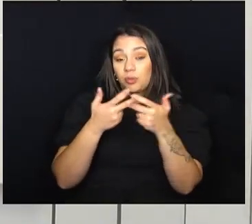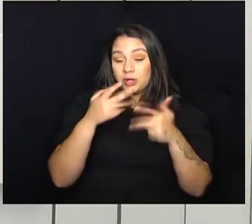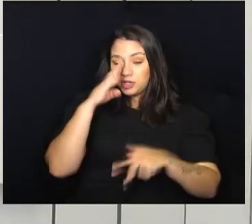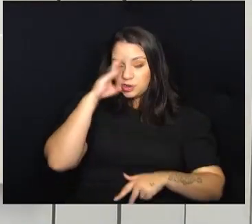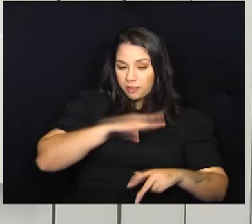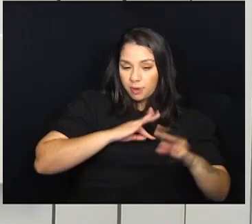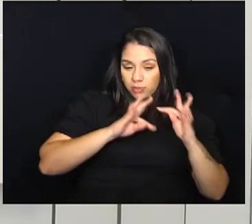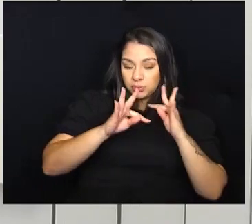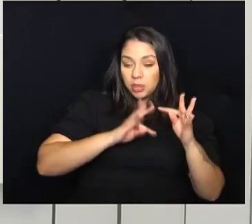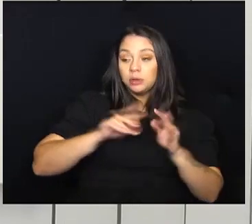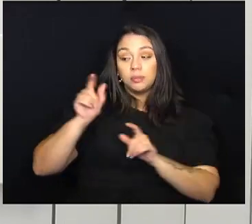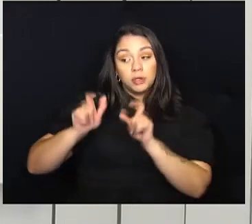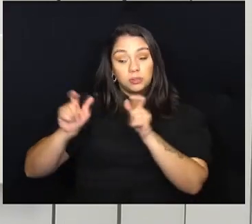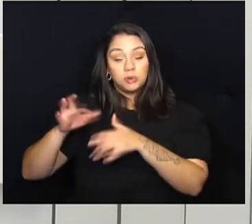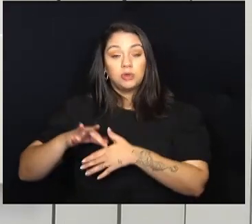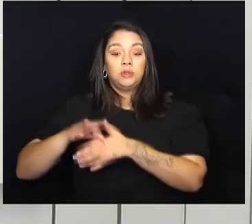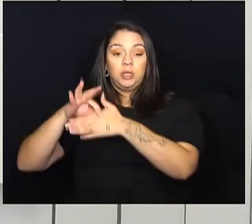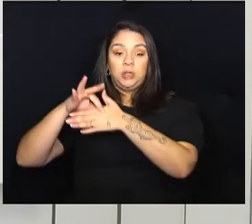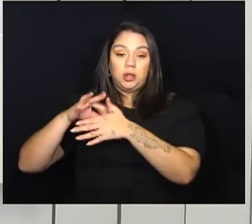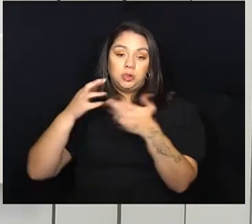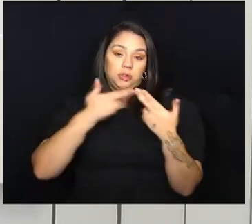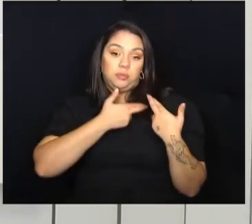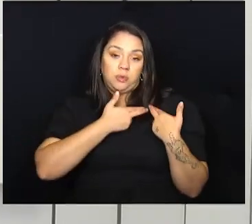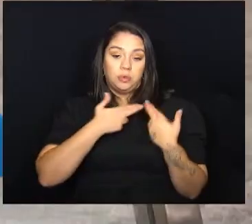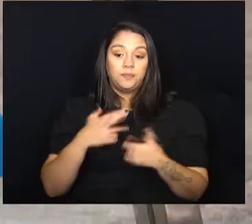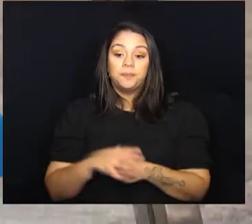autoridades responsáveis.